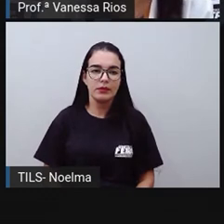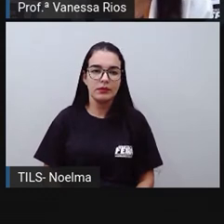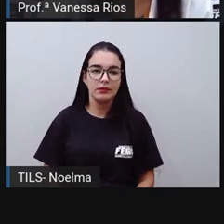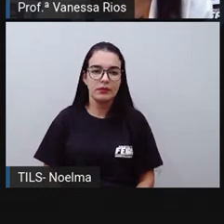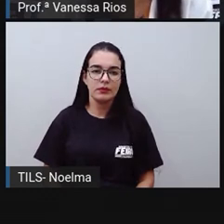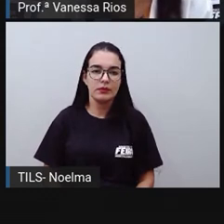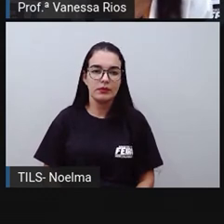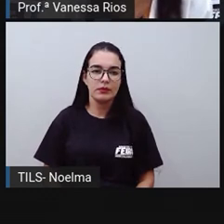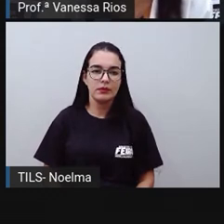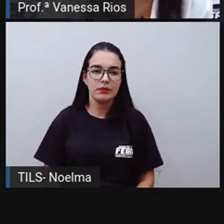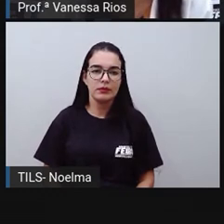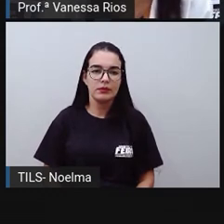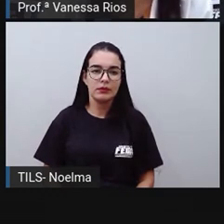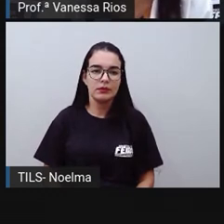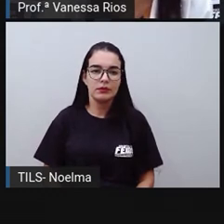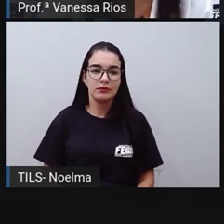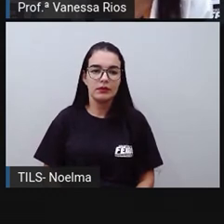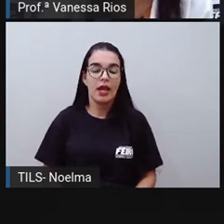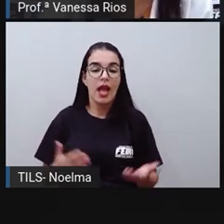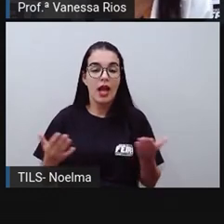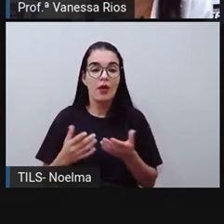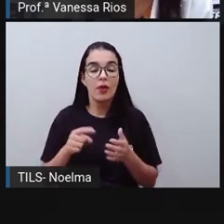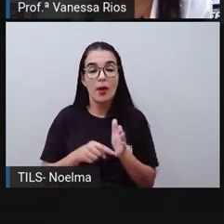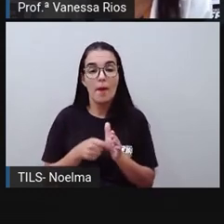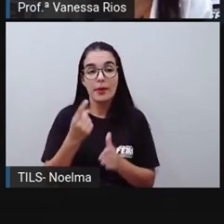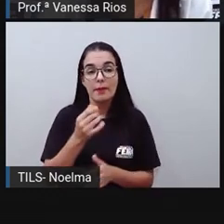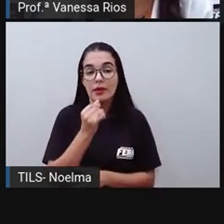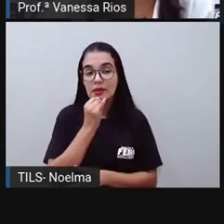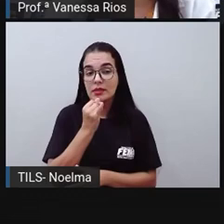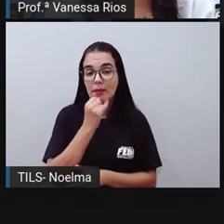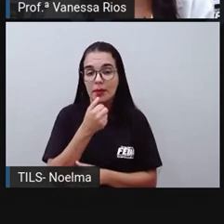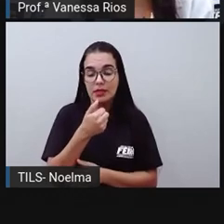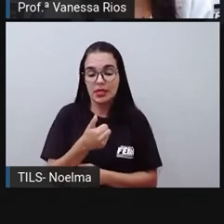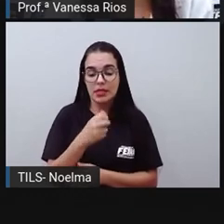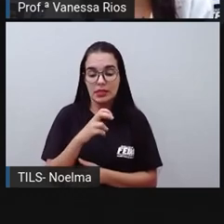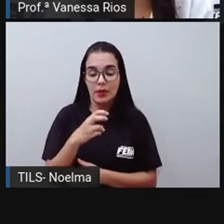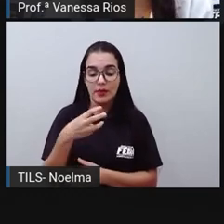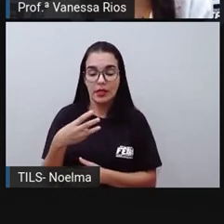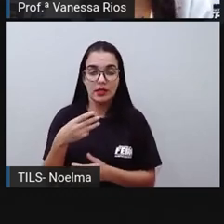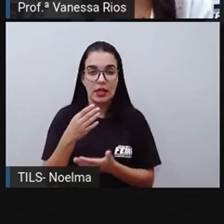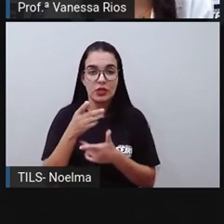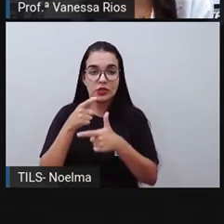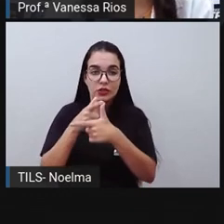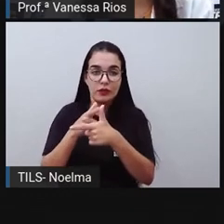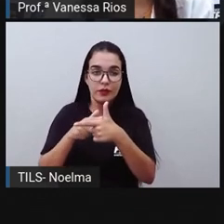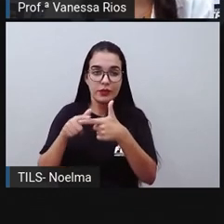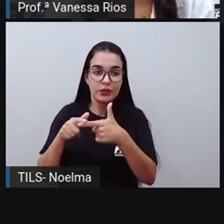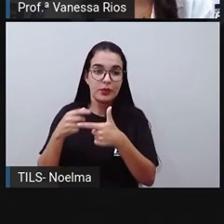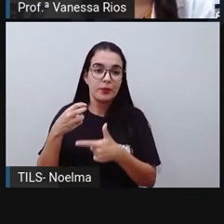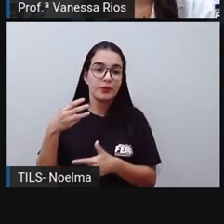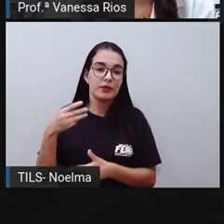para o primeiro exemplo, 153 dividido por 3.